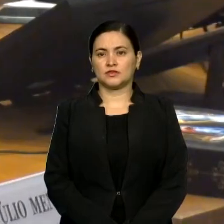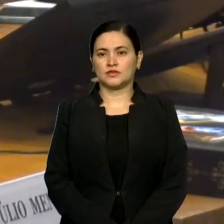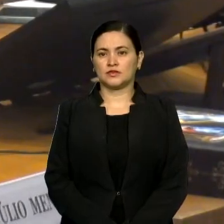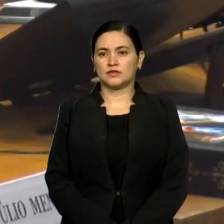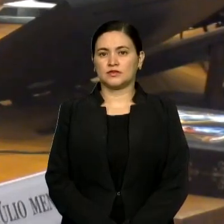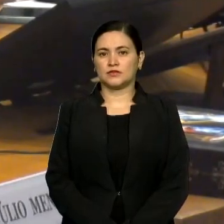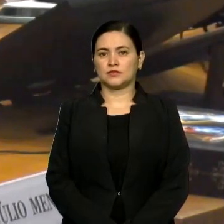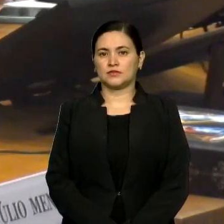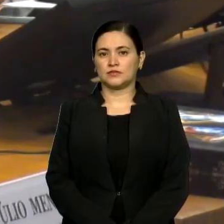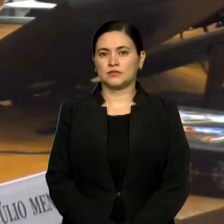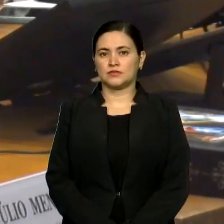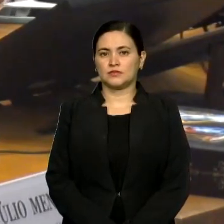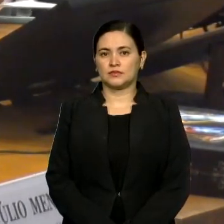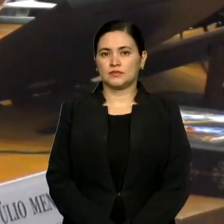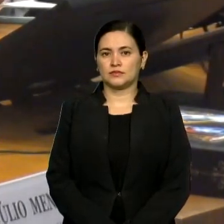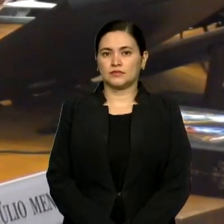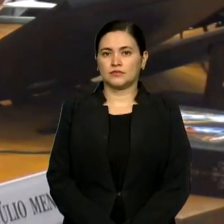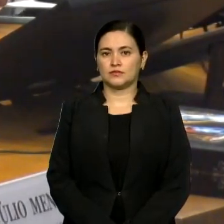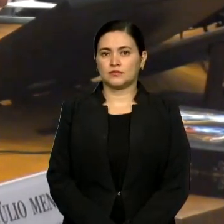Senhor presidente,